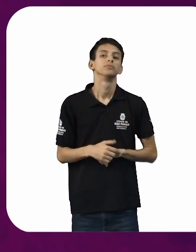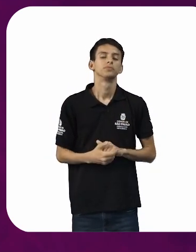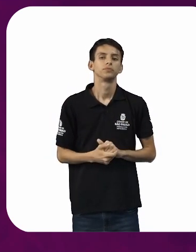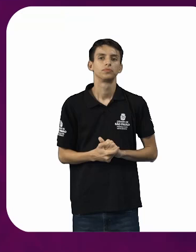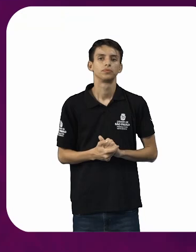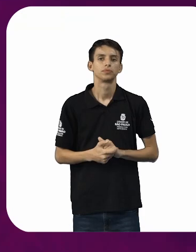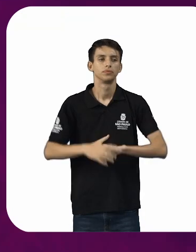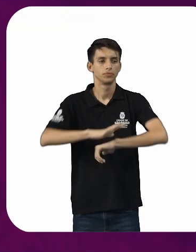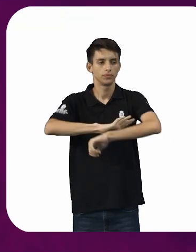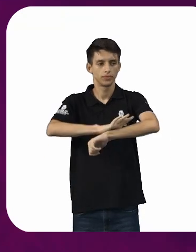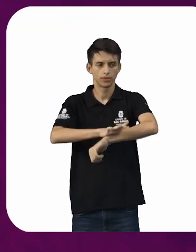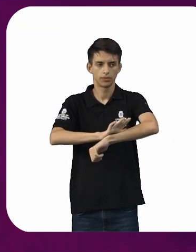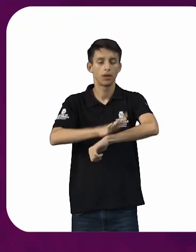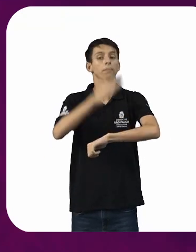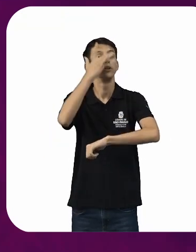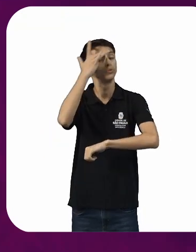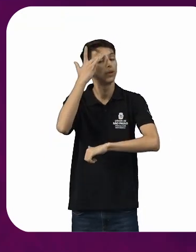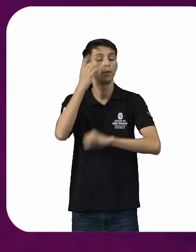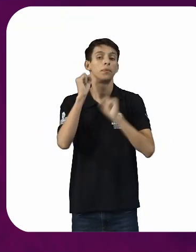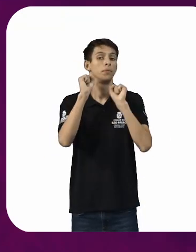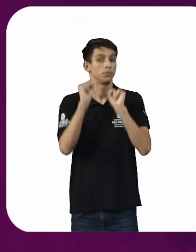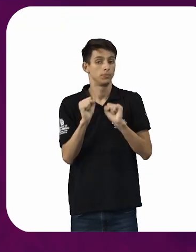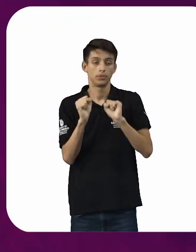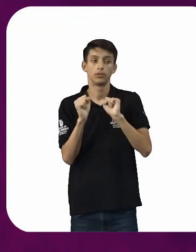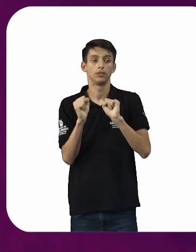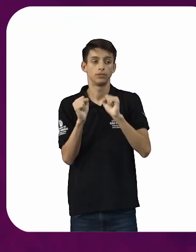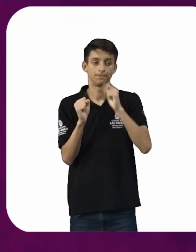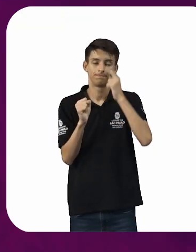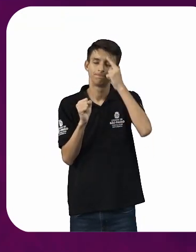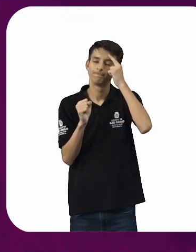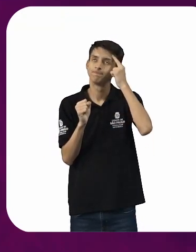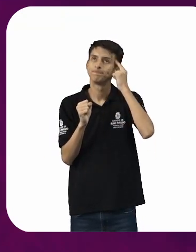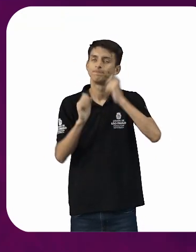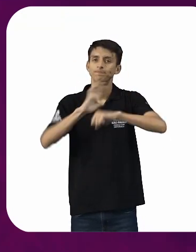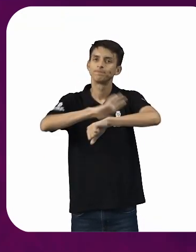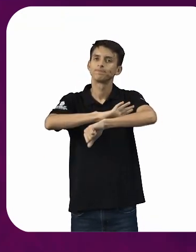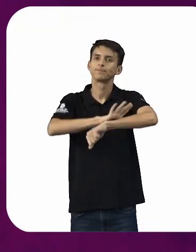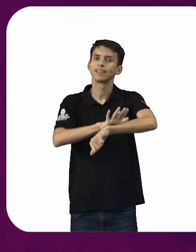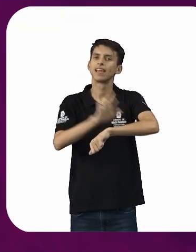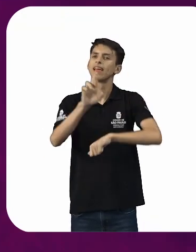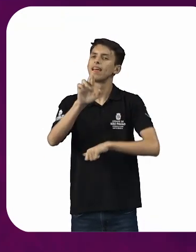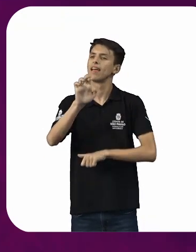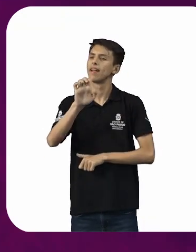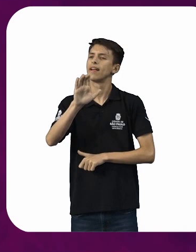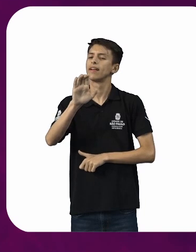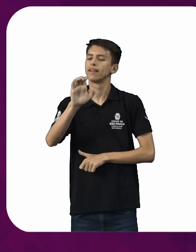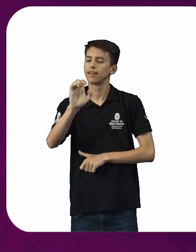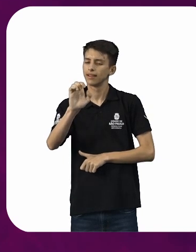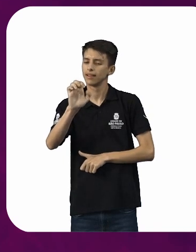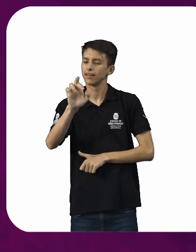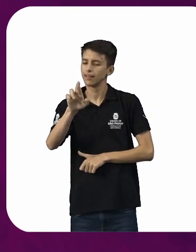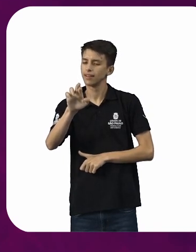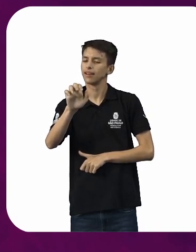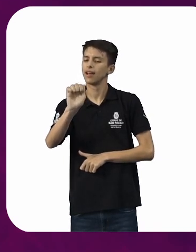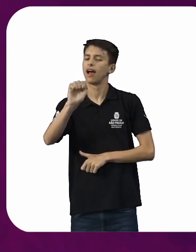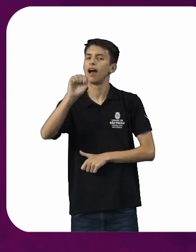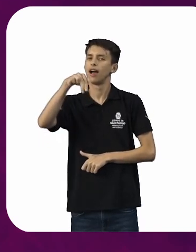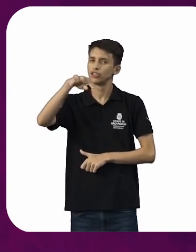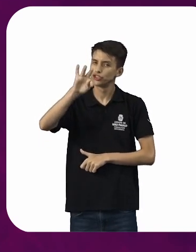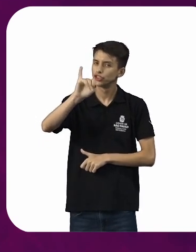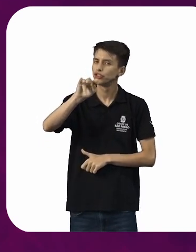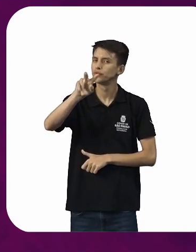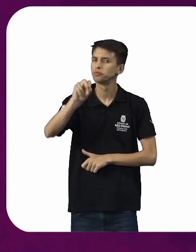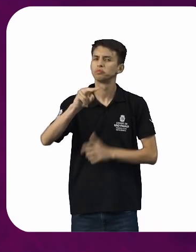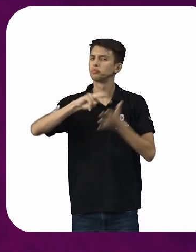racismo recreativo, as pessoas podem até achar o tema um tema desnecessário, como